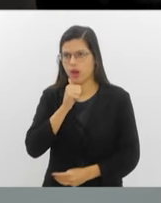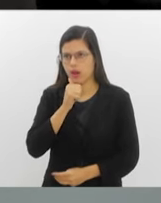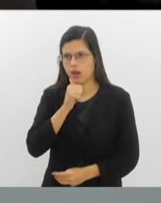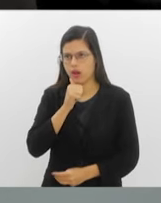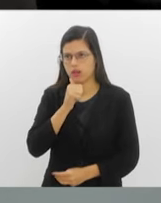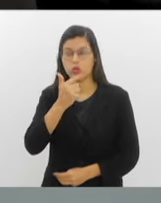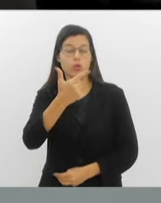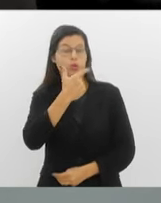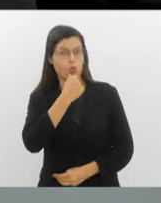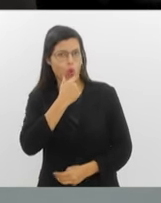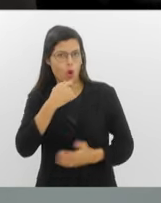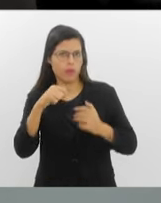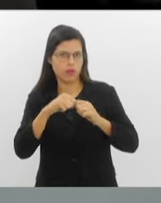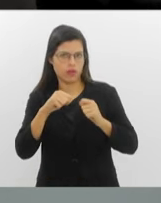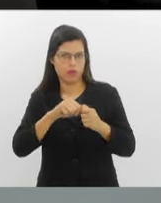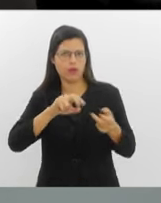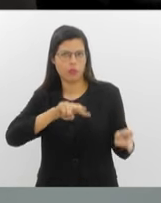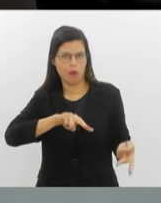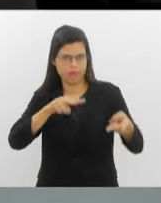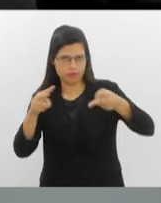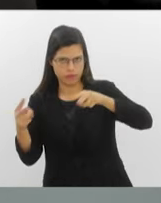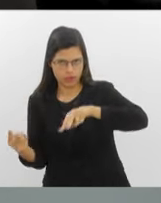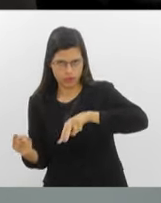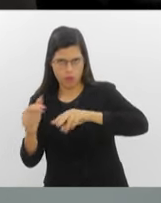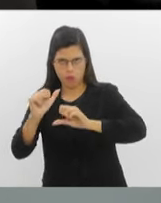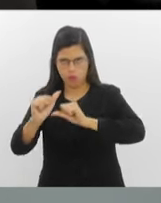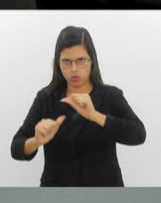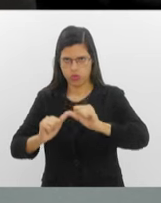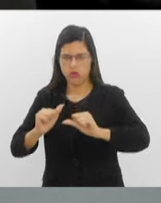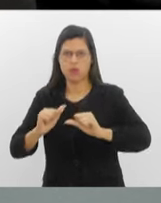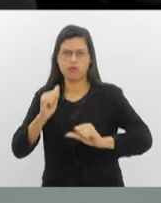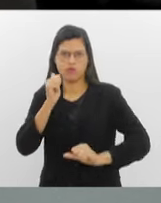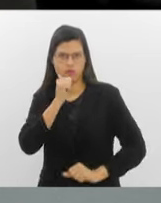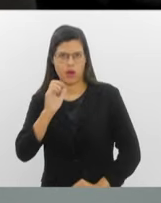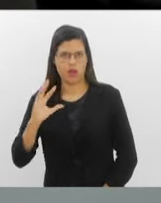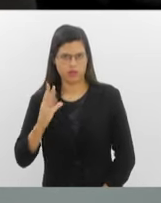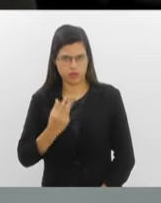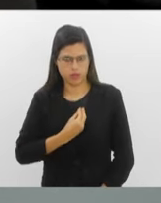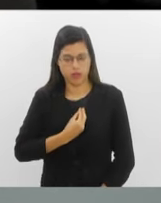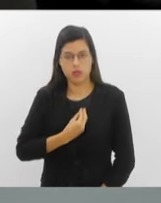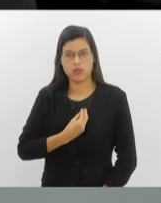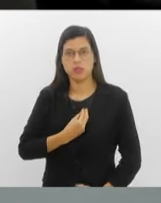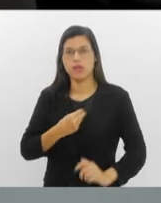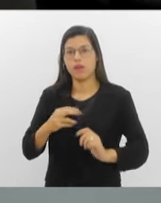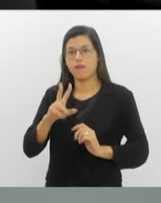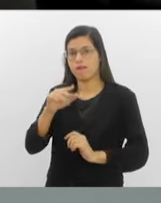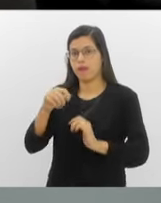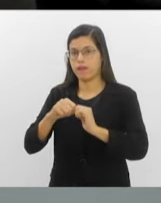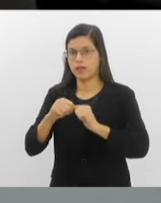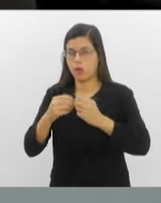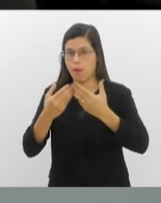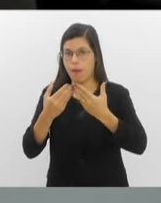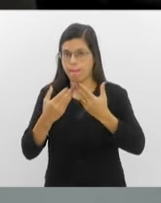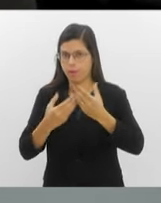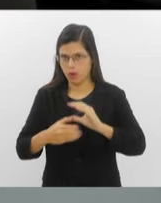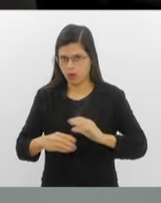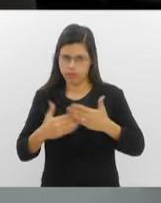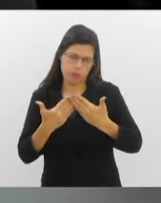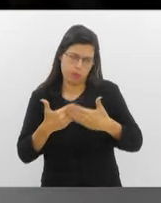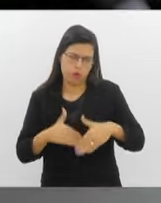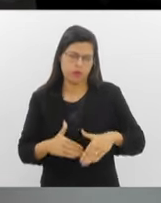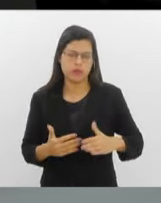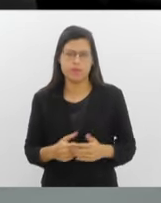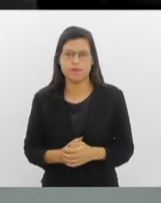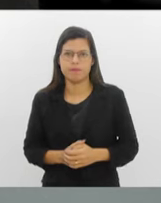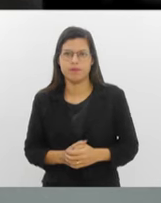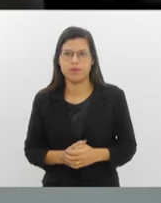homem que faz uma transição, é uma mulher trans. Essa mulher vai fazer uma prova, ela,